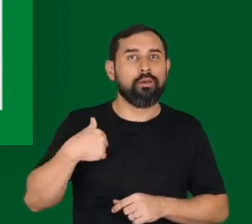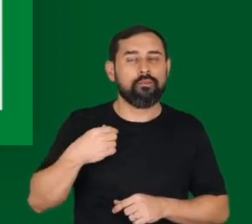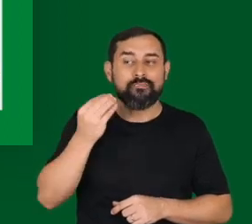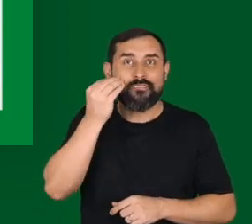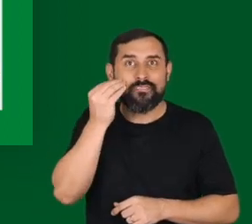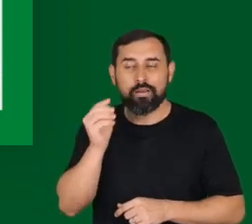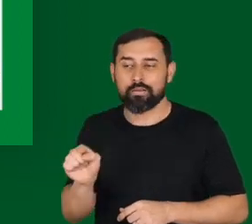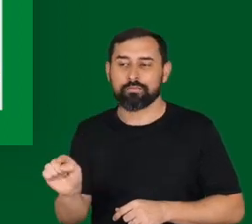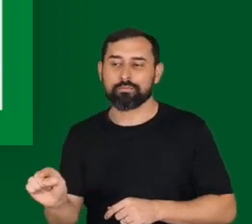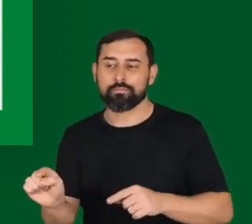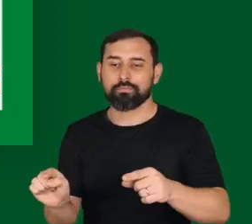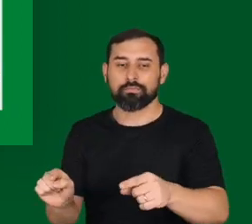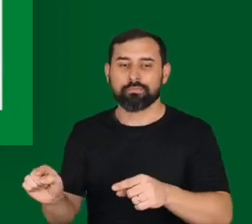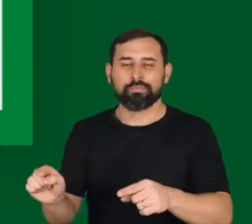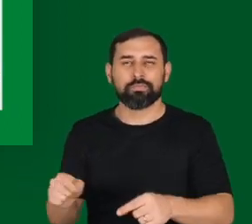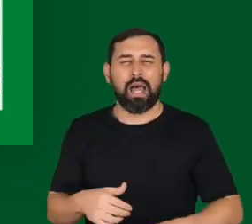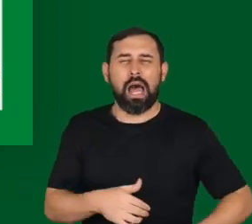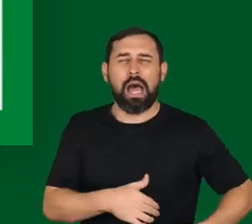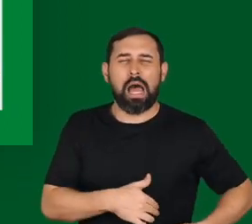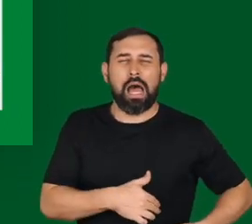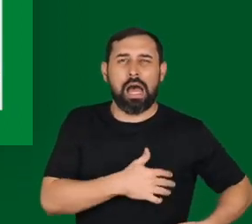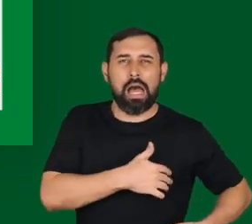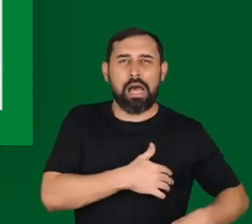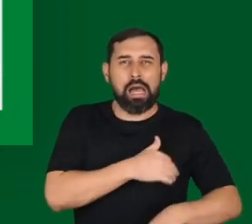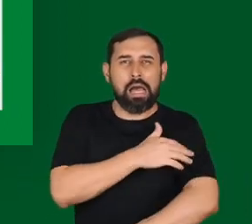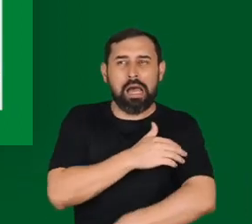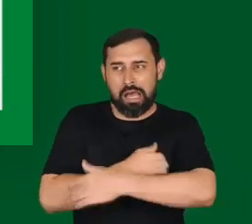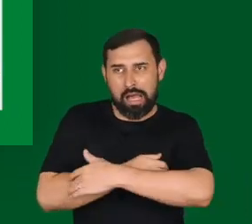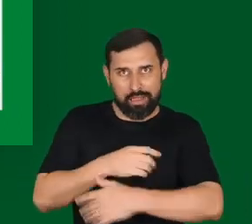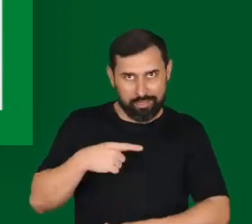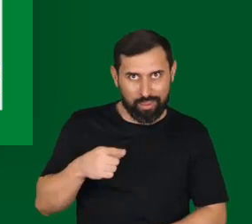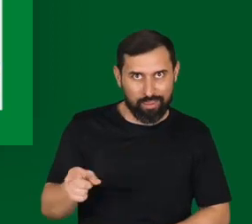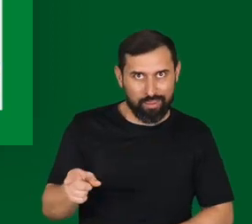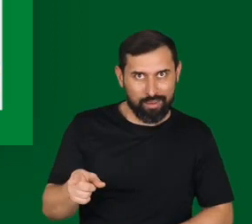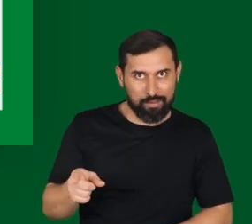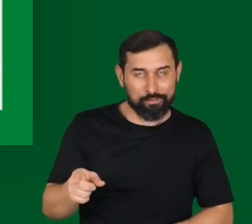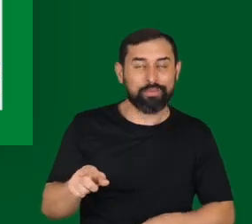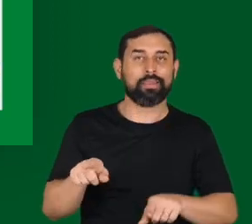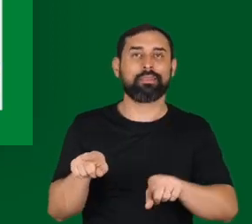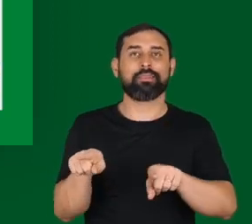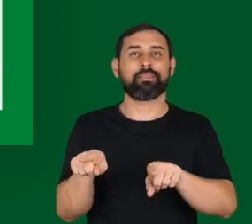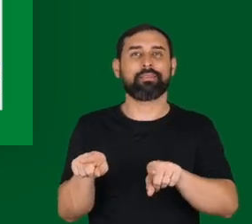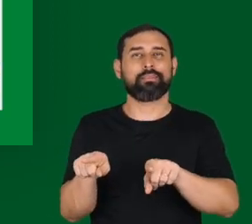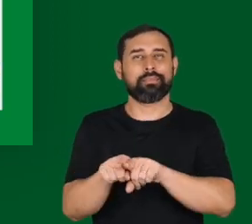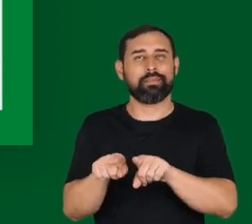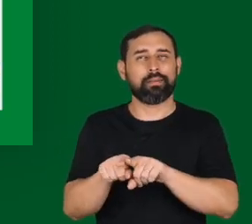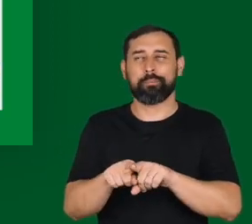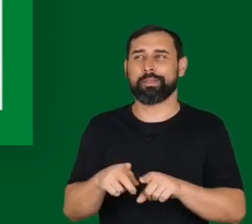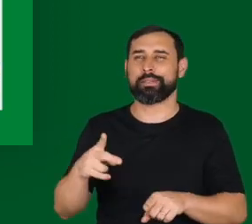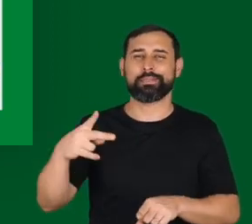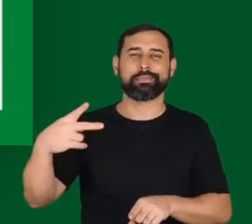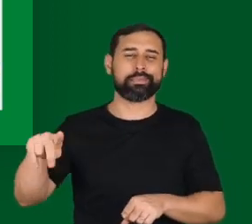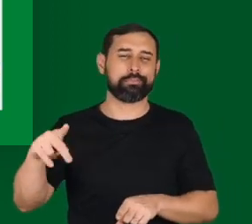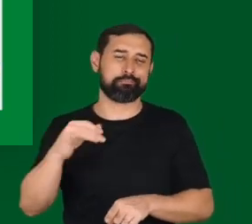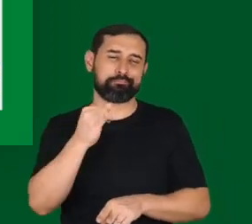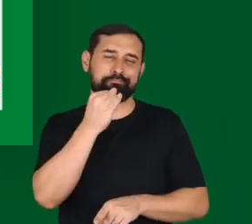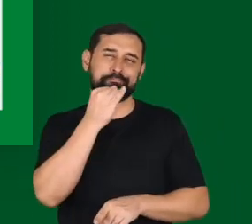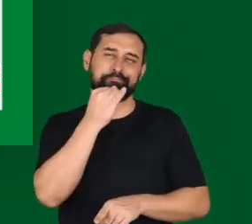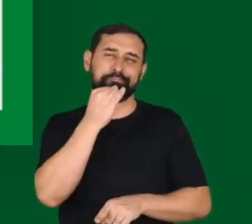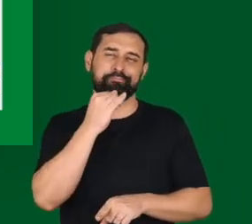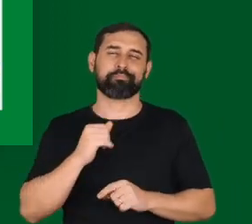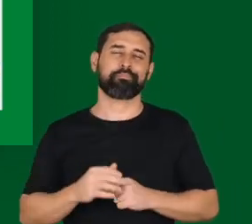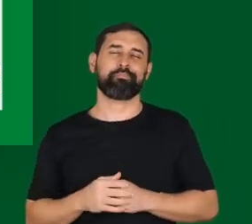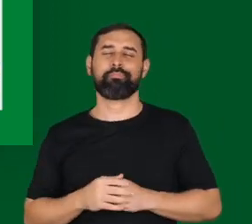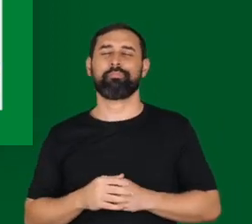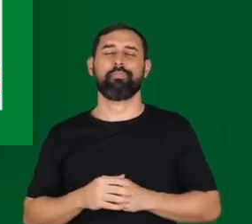faço o estímulo, ela consegue vir com a mãozinha localizador. Ela tem uma flexão normal de retirada, então ela